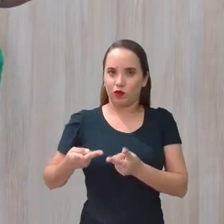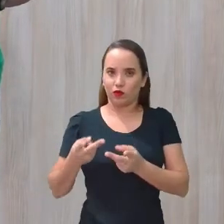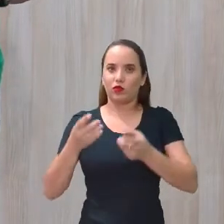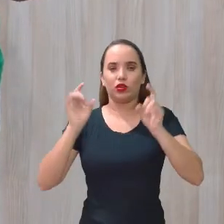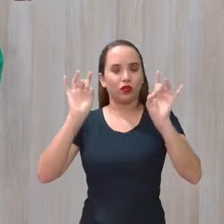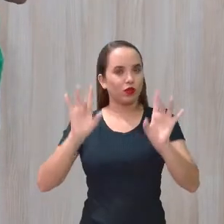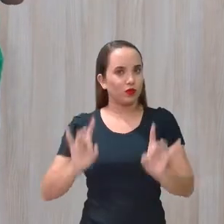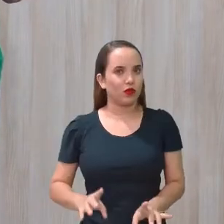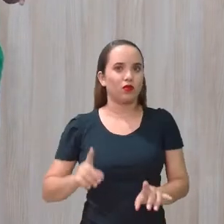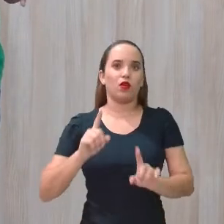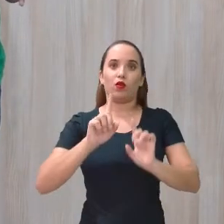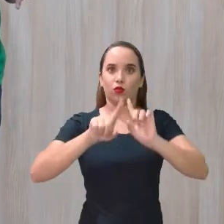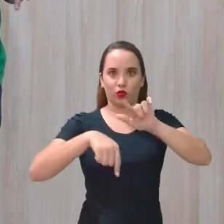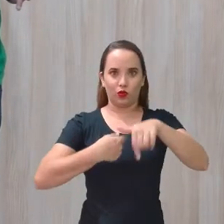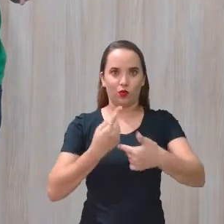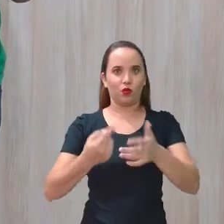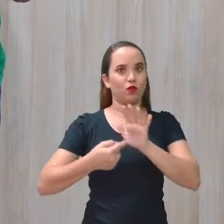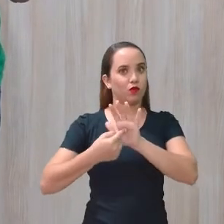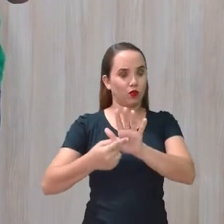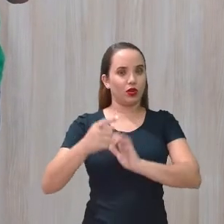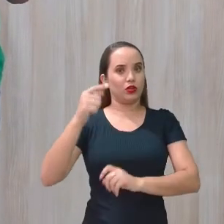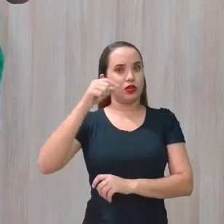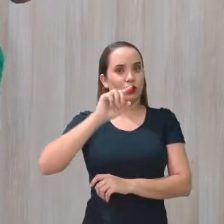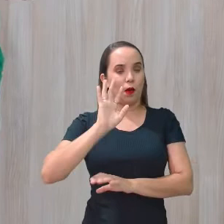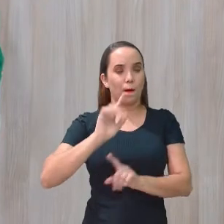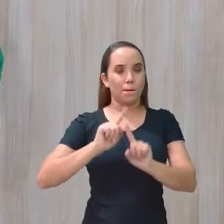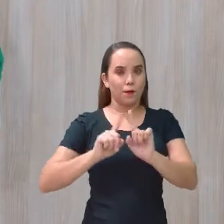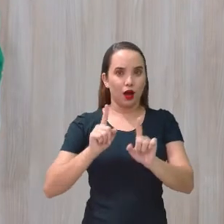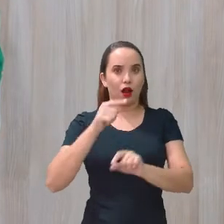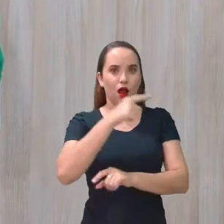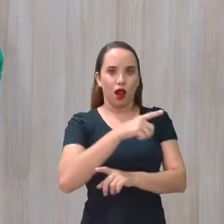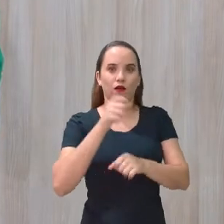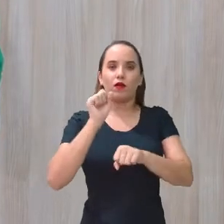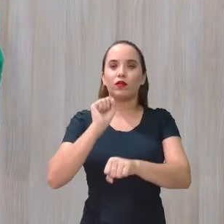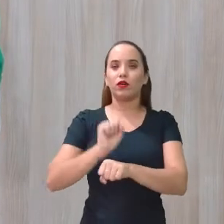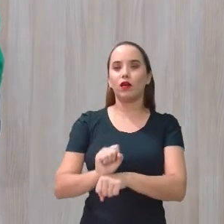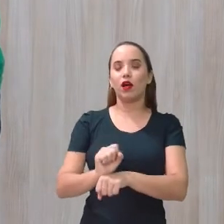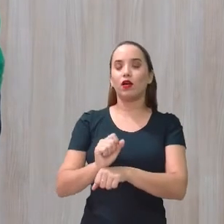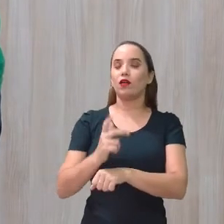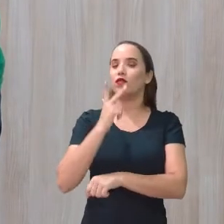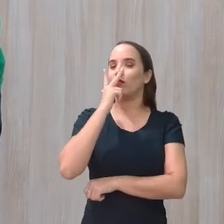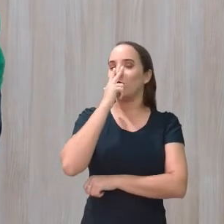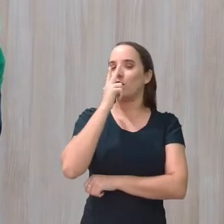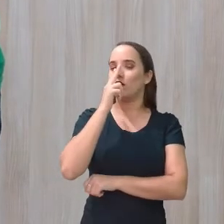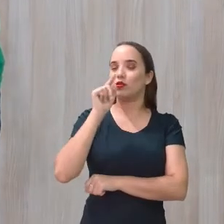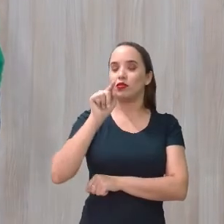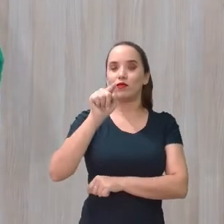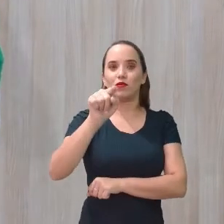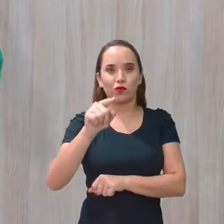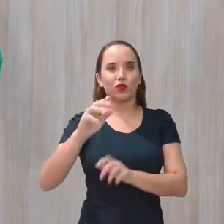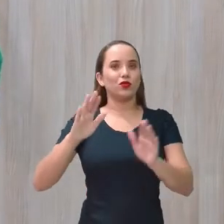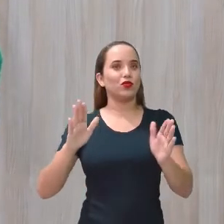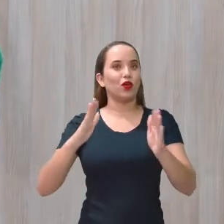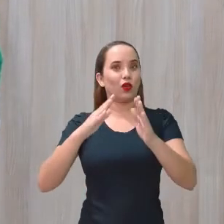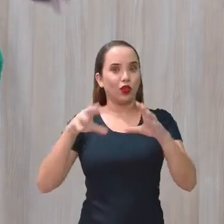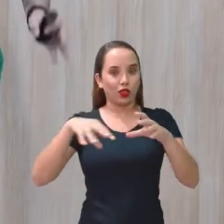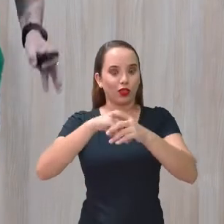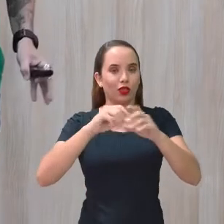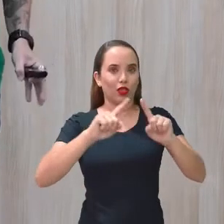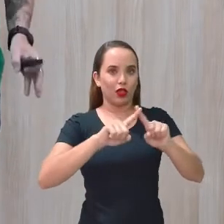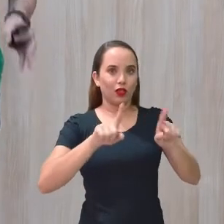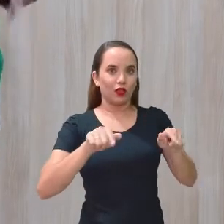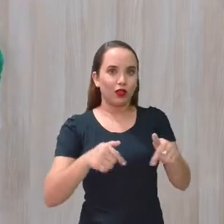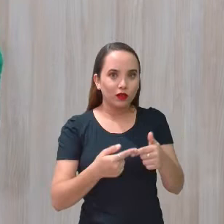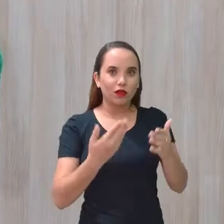pouco e ela vai ficar aqui parecendo como se fossem vocês aí na sala, tá certo? Ou seja, mostrando quais são